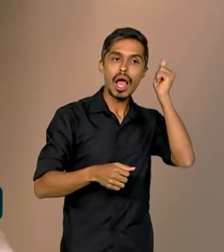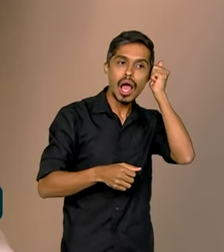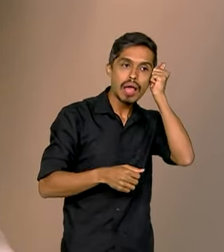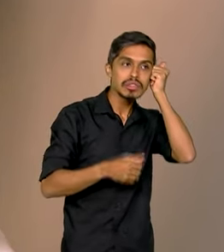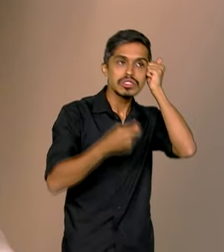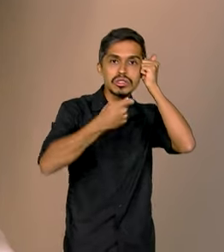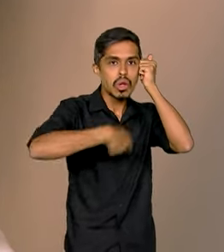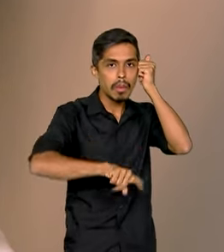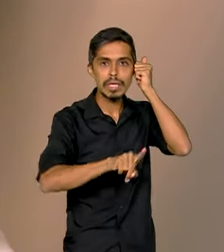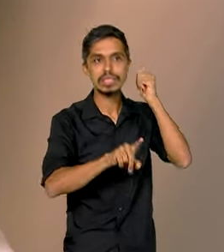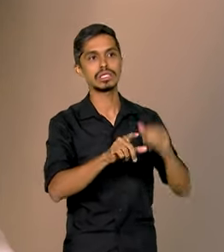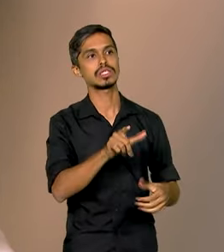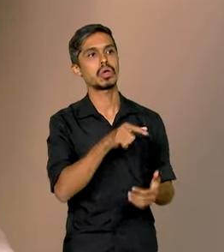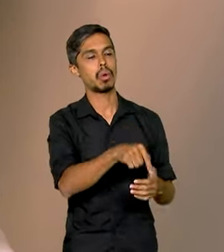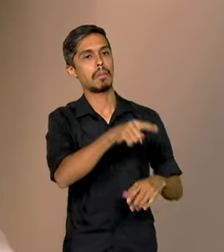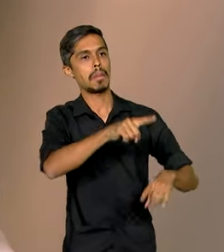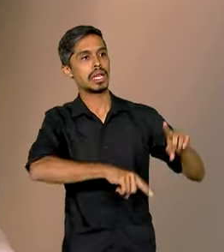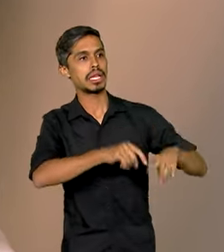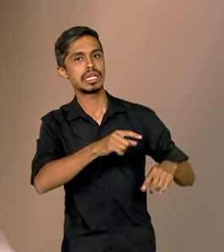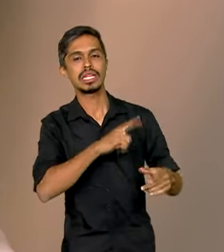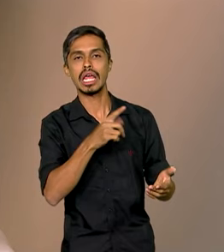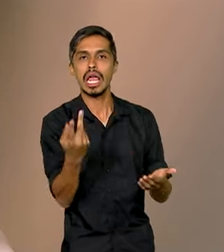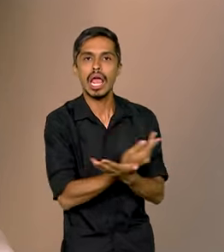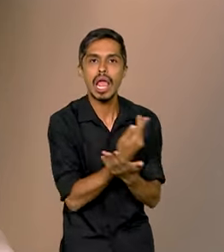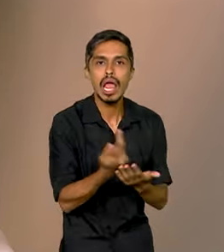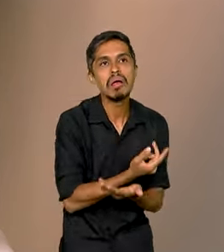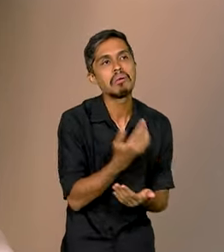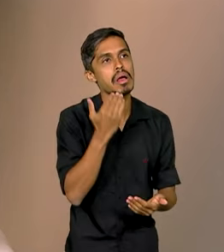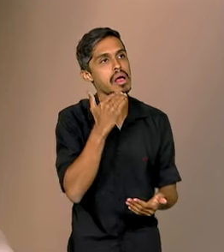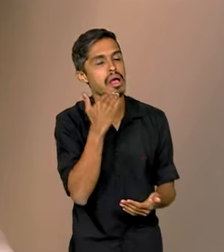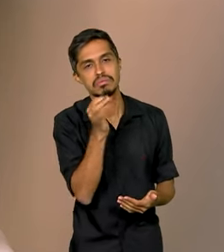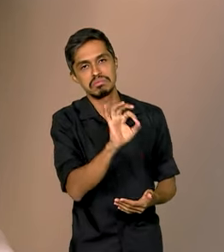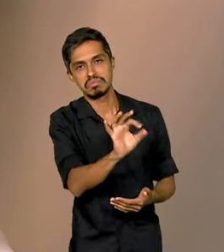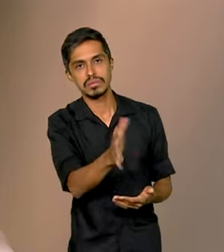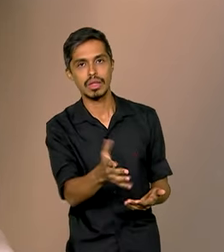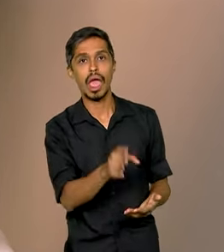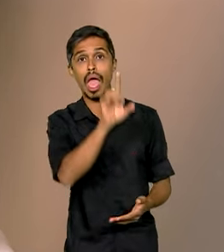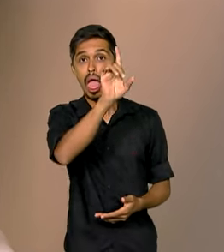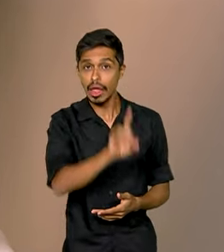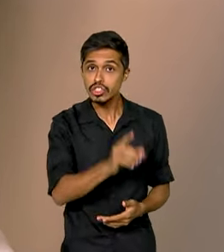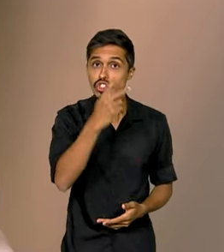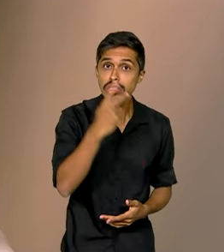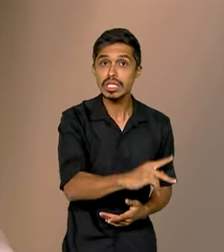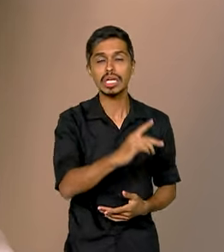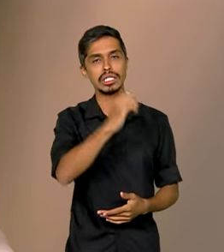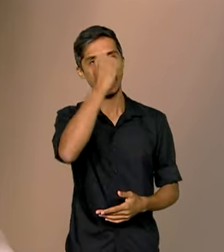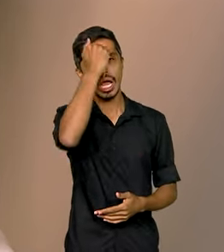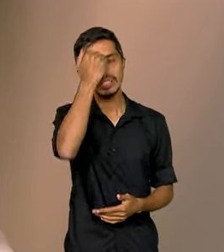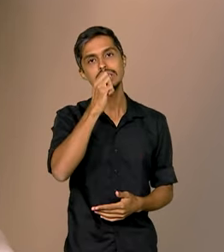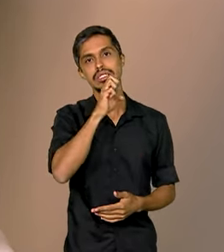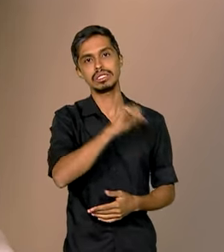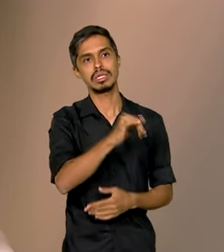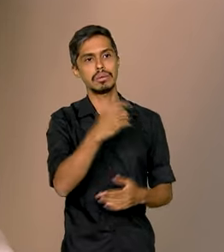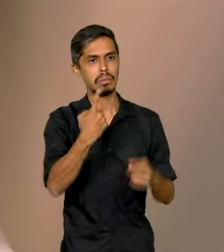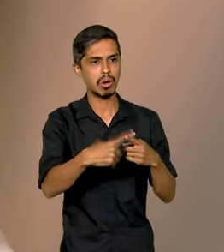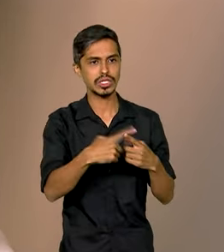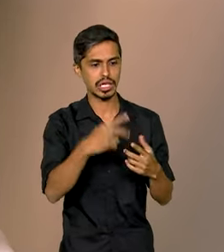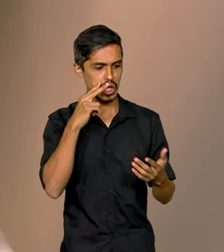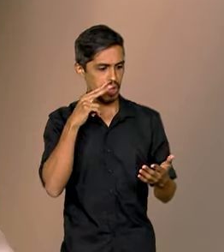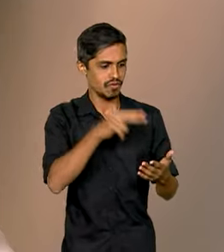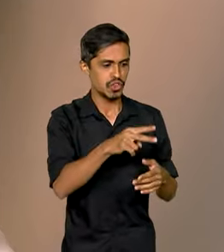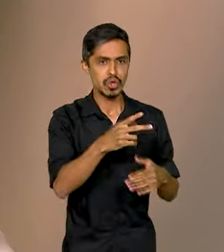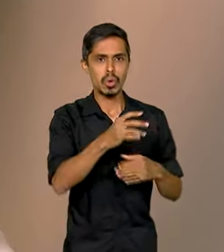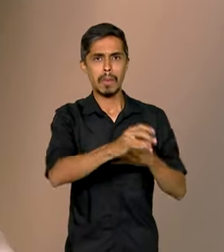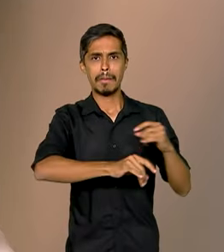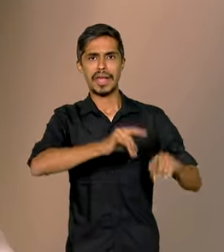exige que o produto tenha qualquer vício ou qualquer defeito se dá o direito do arrependimento porque o consumidor não viu o produto na hora da